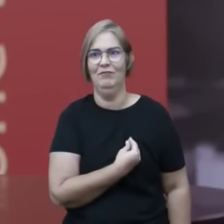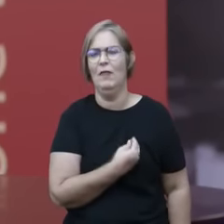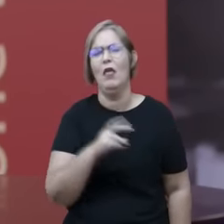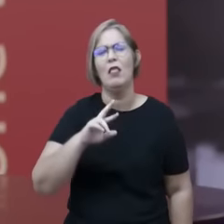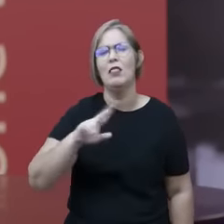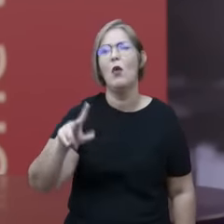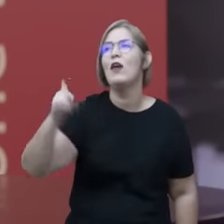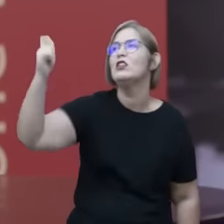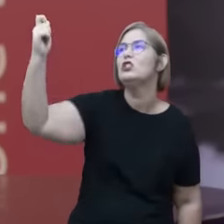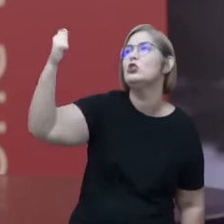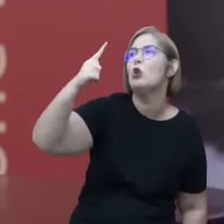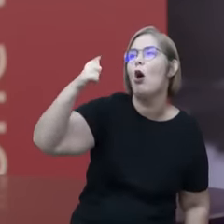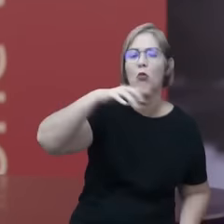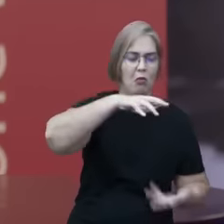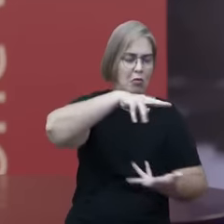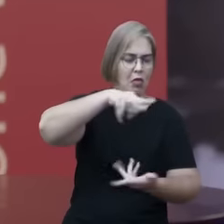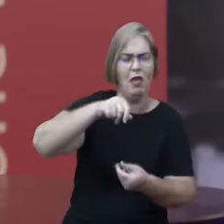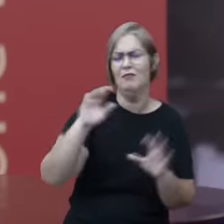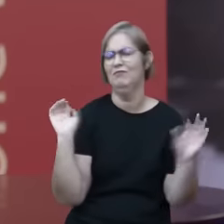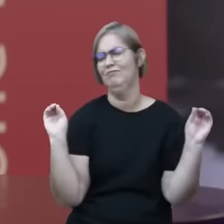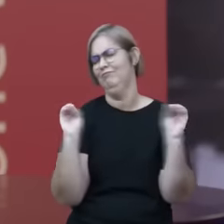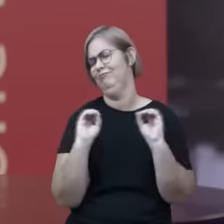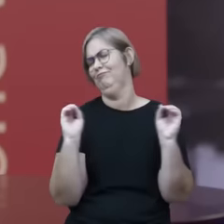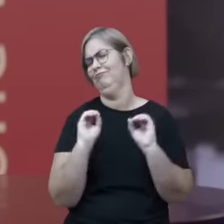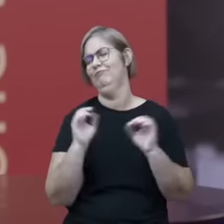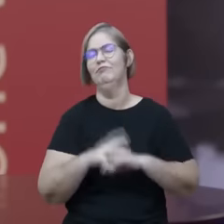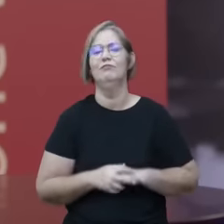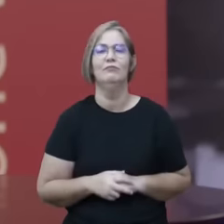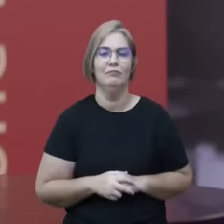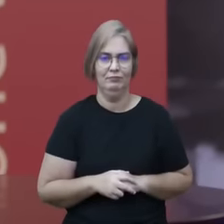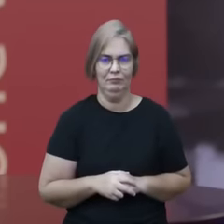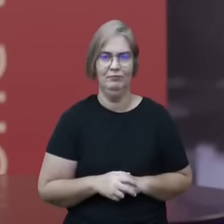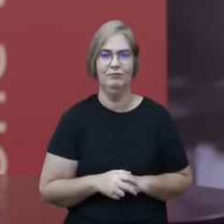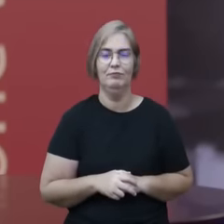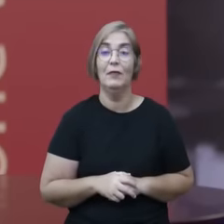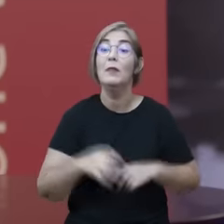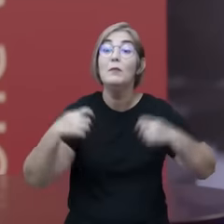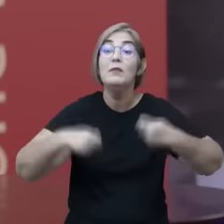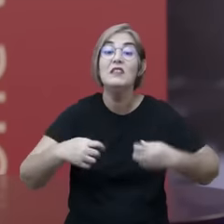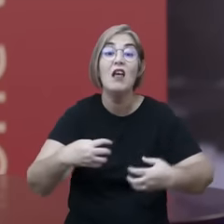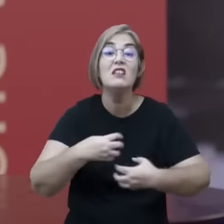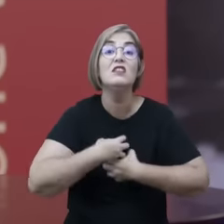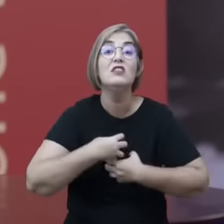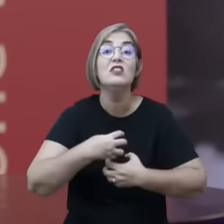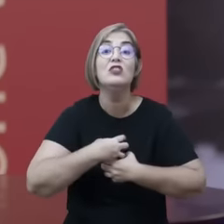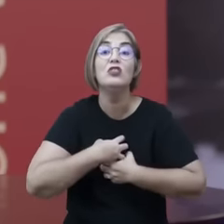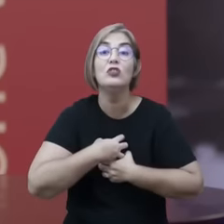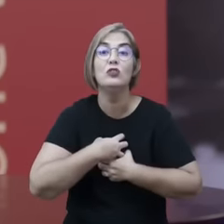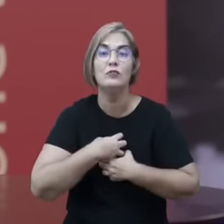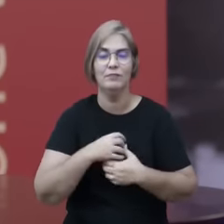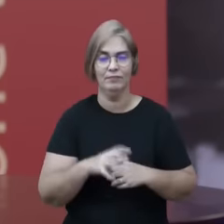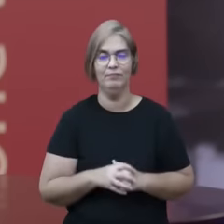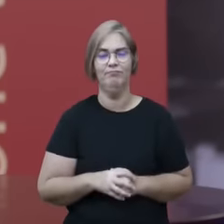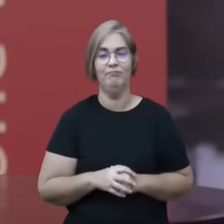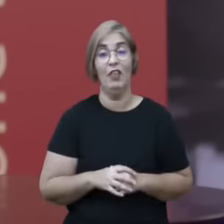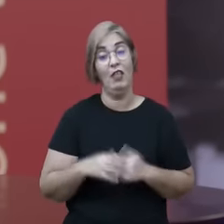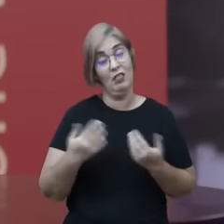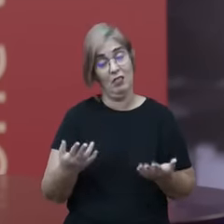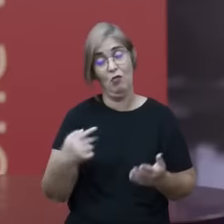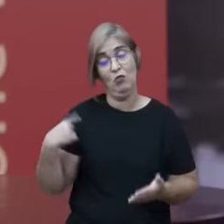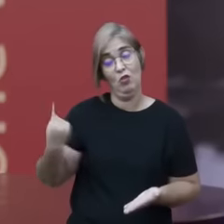pelo seu sentido." Então, nesse sentido, não é? Eh, a nossa realidade,